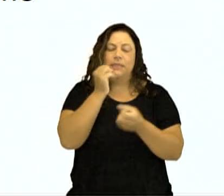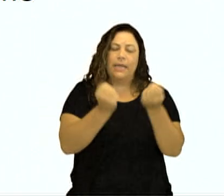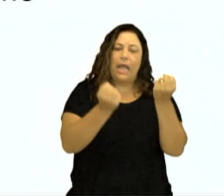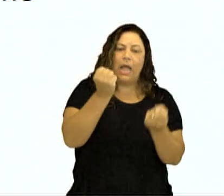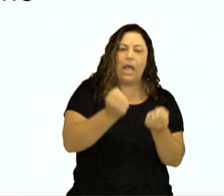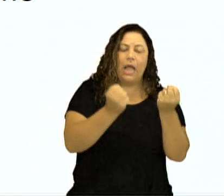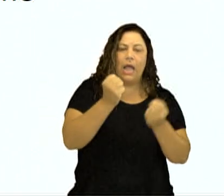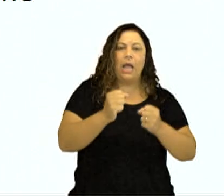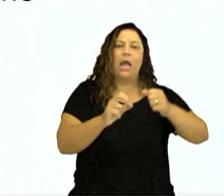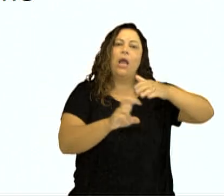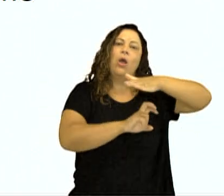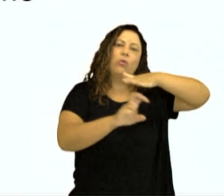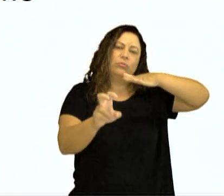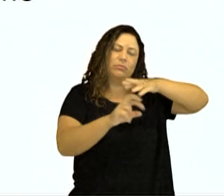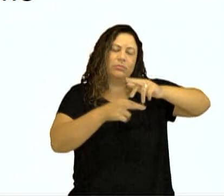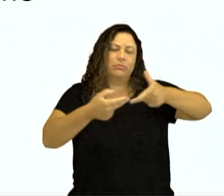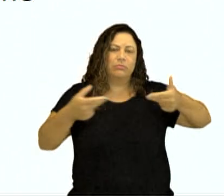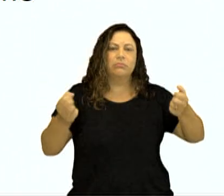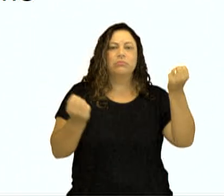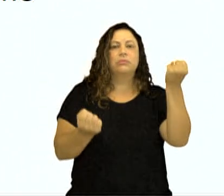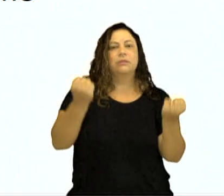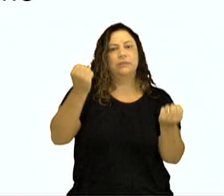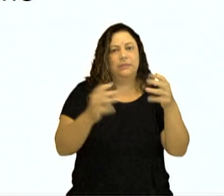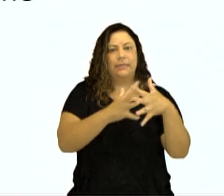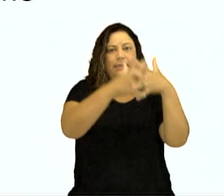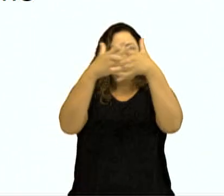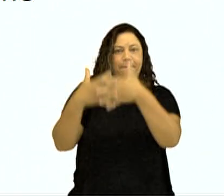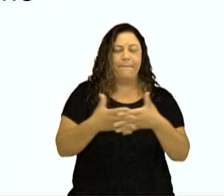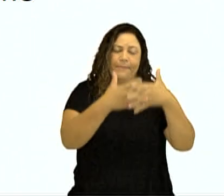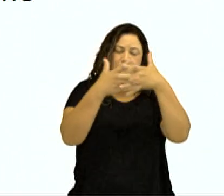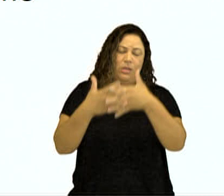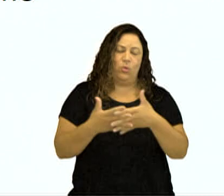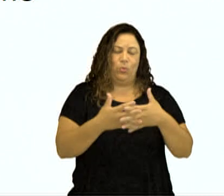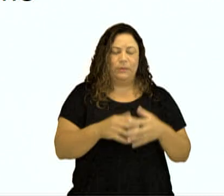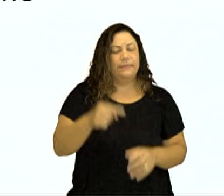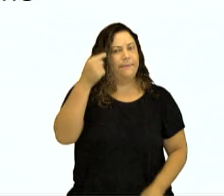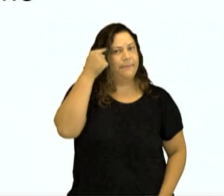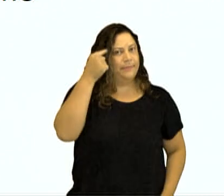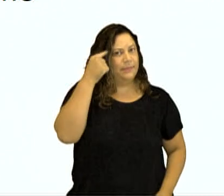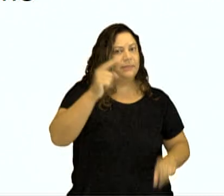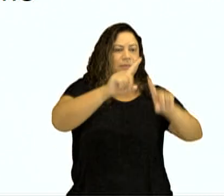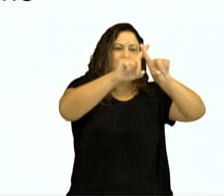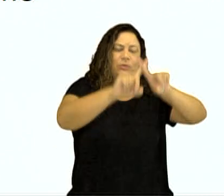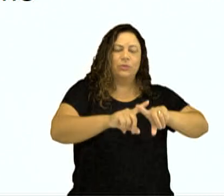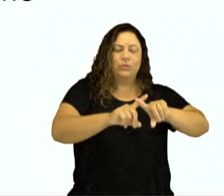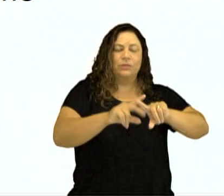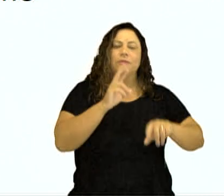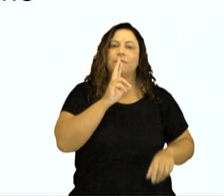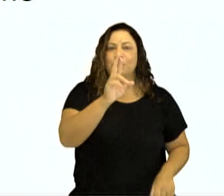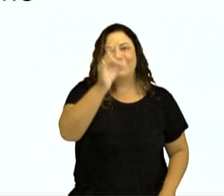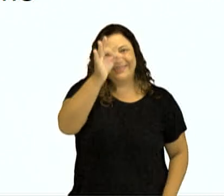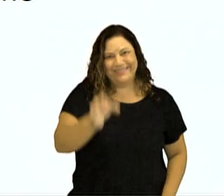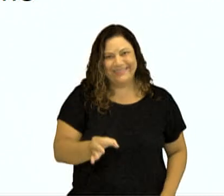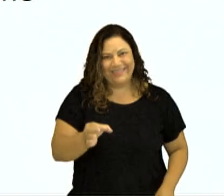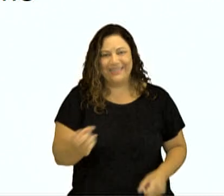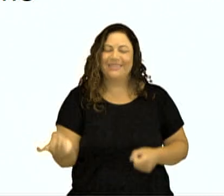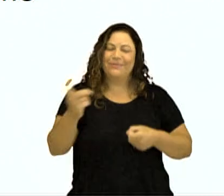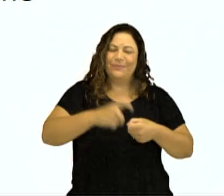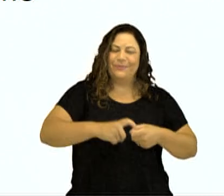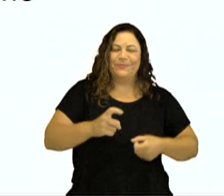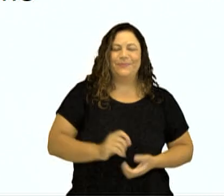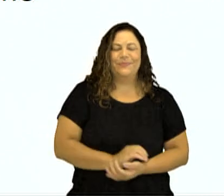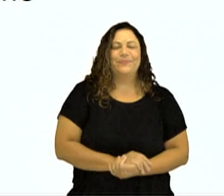trens, caminhões, etc. Pensa um pouquinho, marca um X na resposta certa e a gente só confere que você acertou.